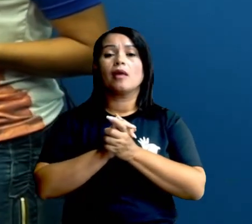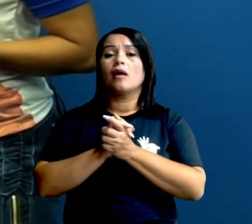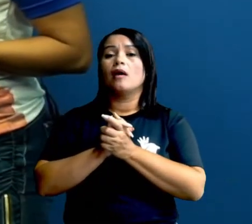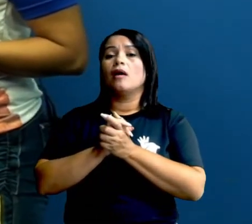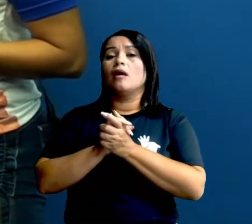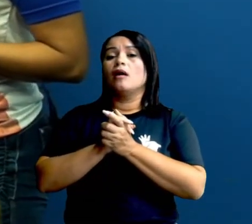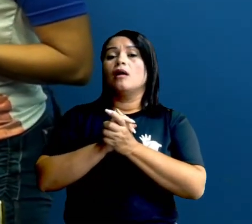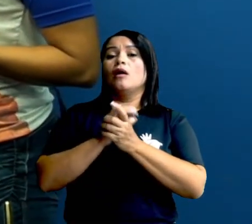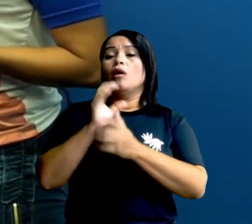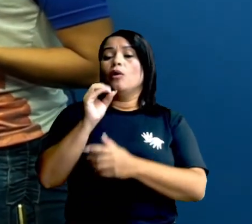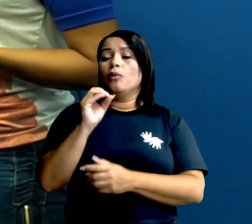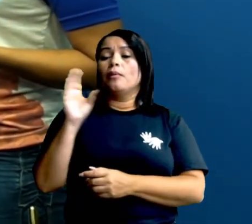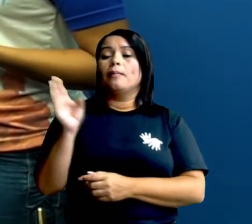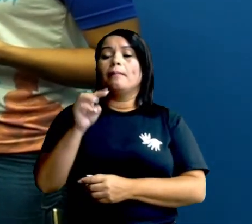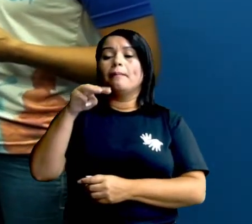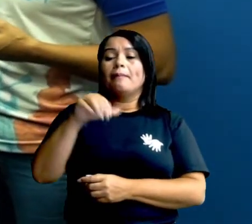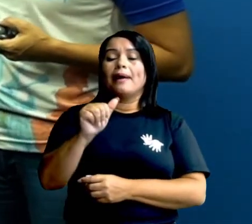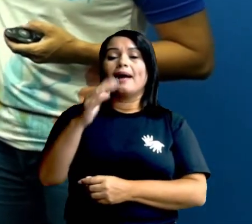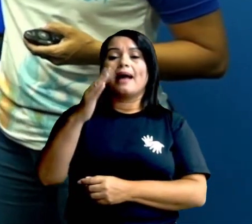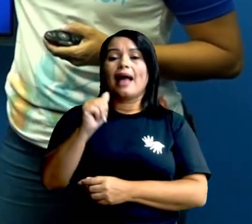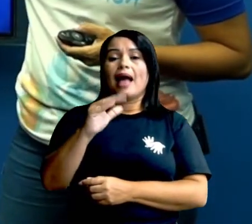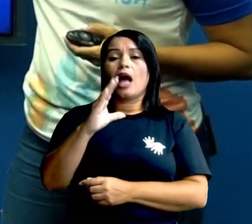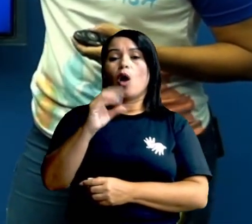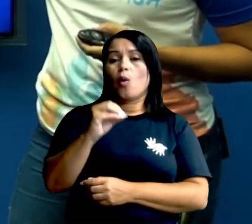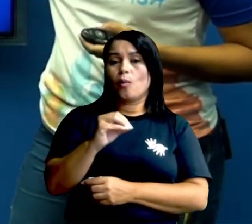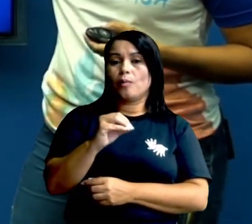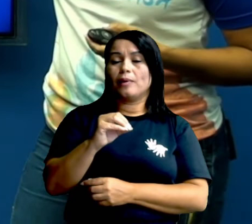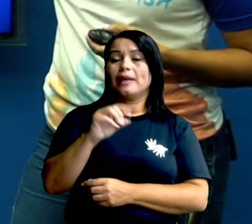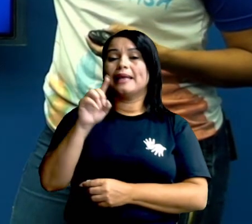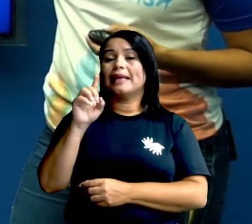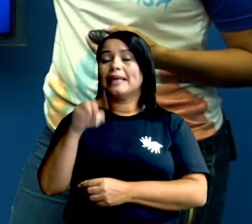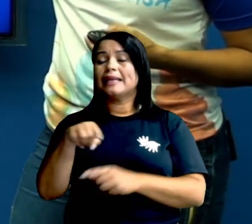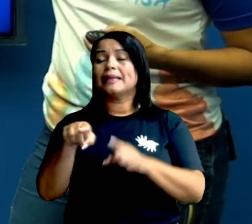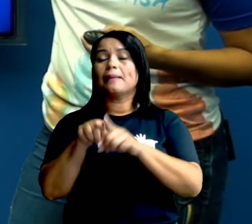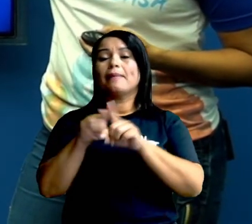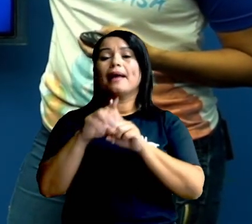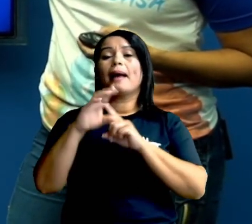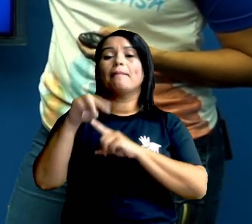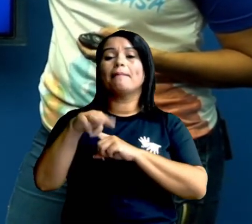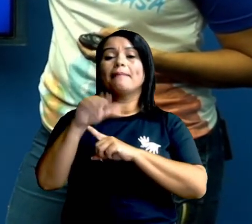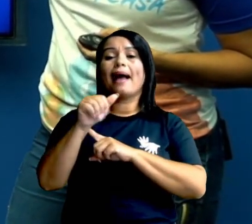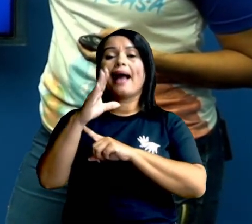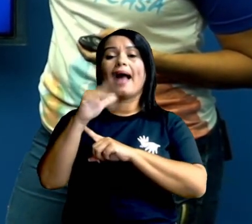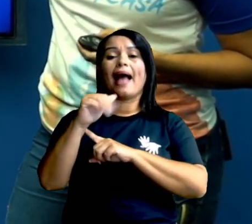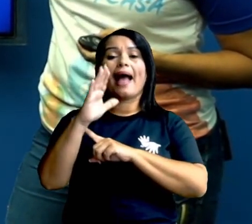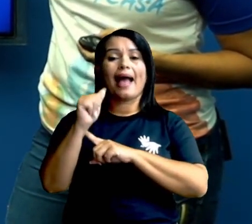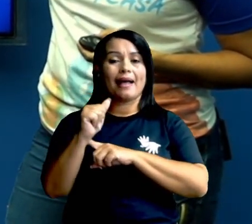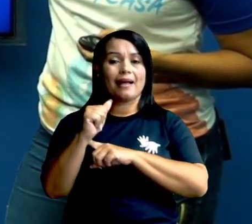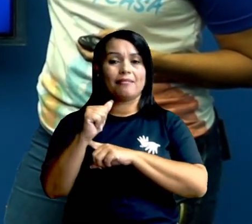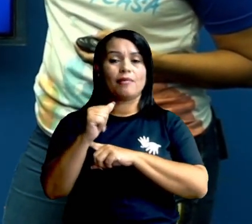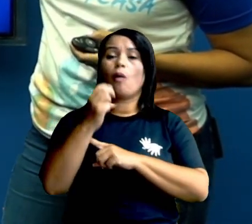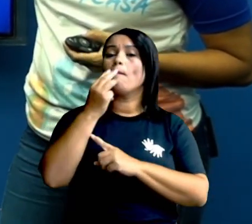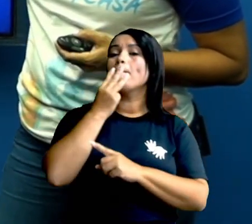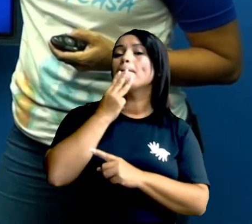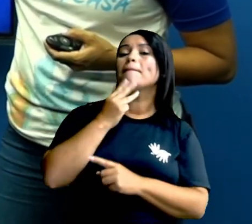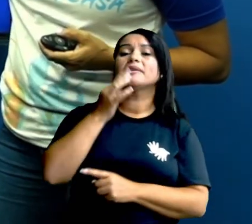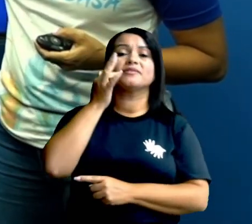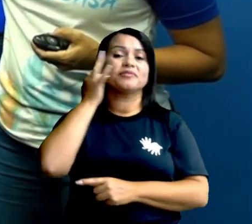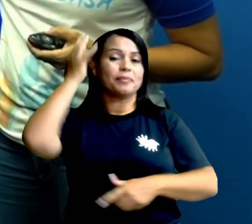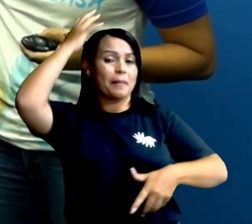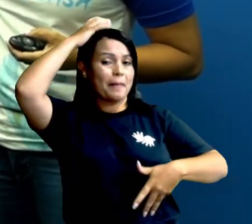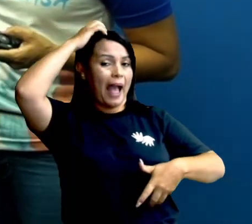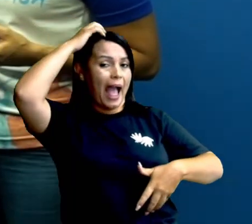O macaco e a macaca enfurecidos, tá? Eu coloquei num